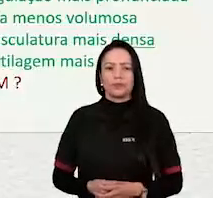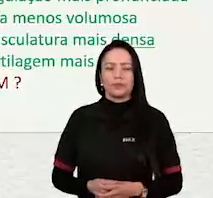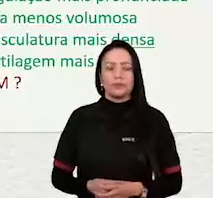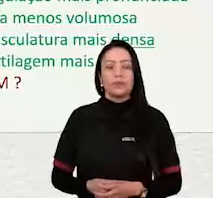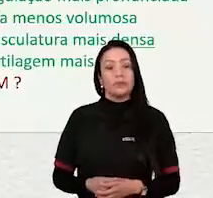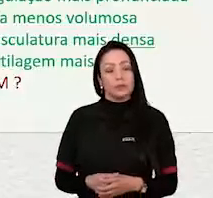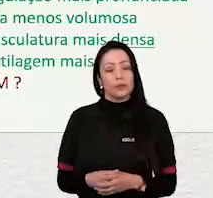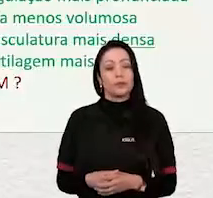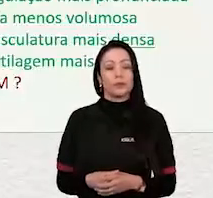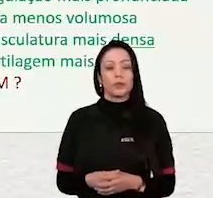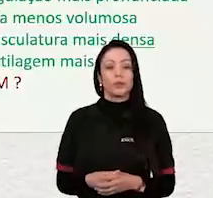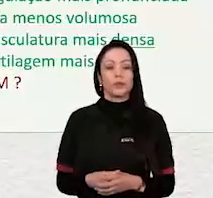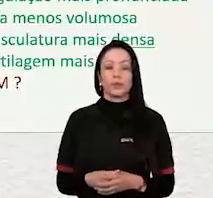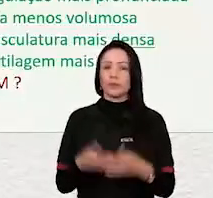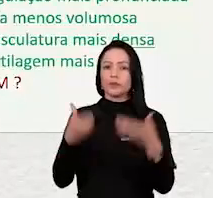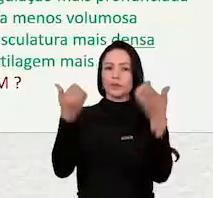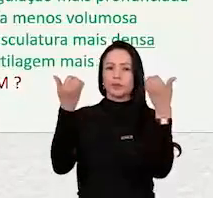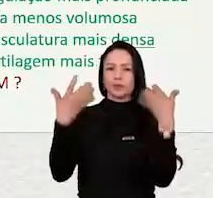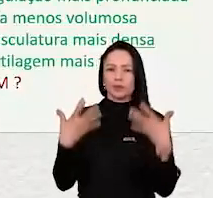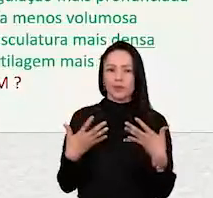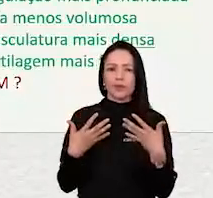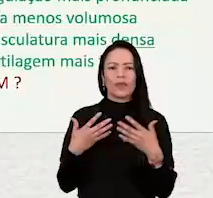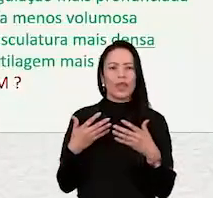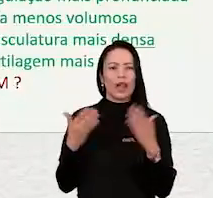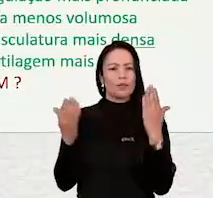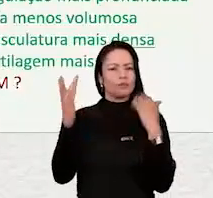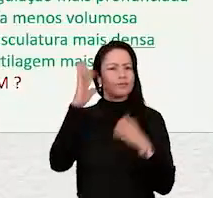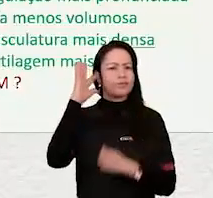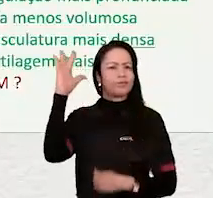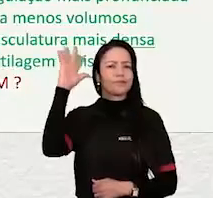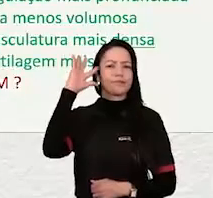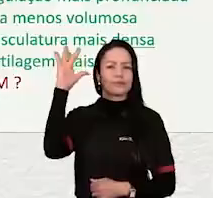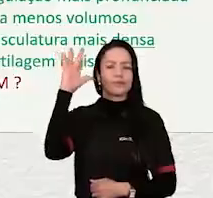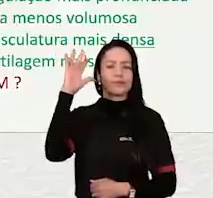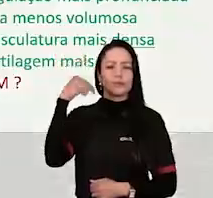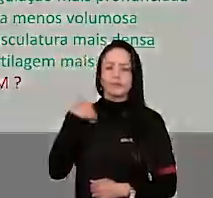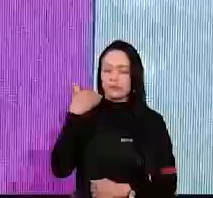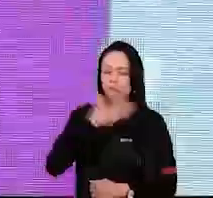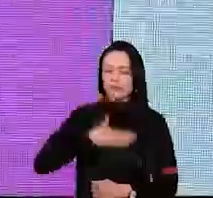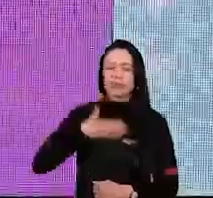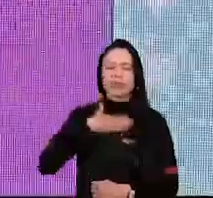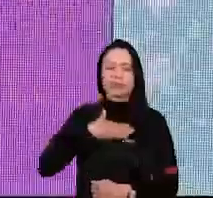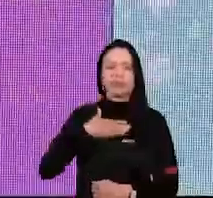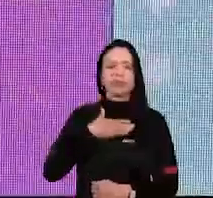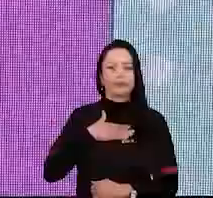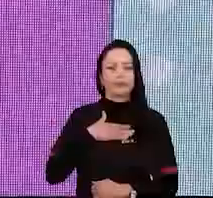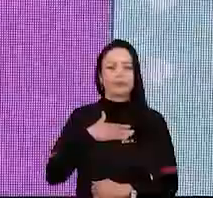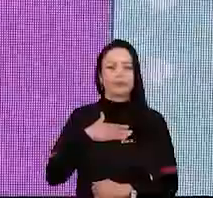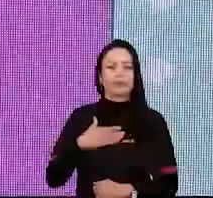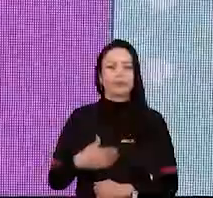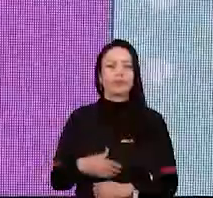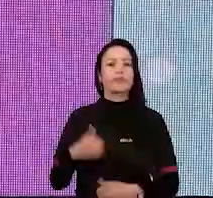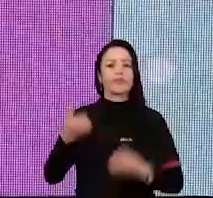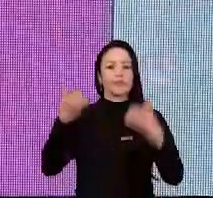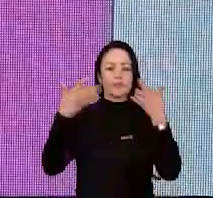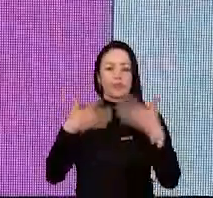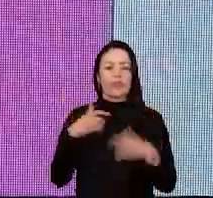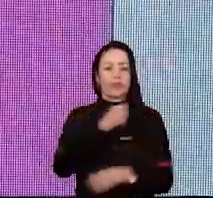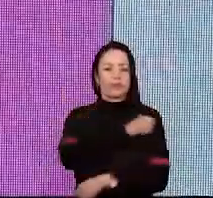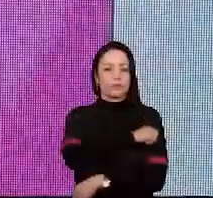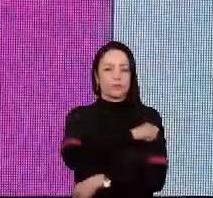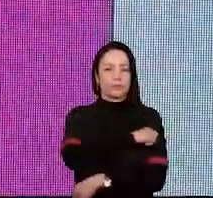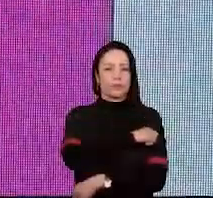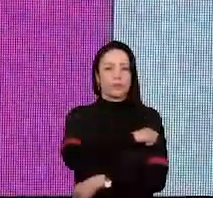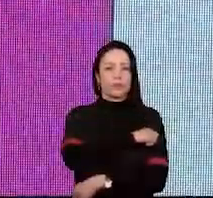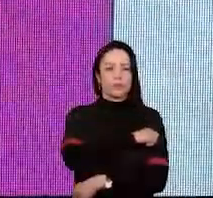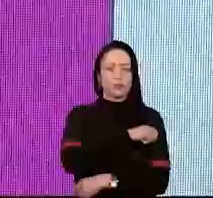Então, você falando aí, vieram alguns pensamentos, né, que eu gosto de falar com os alunos.